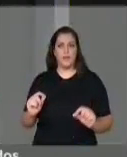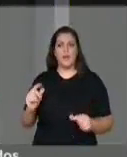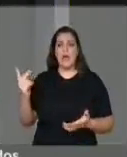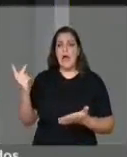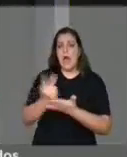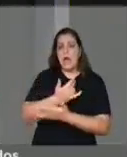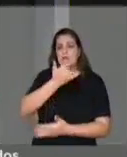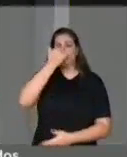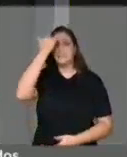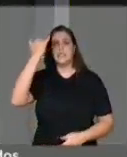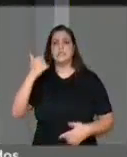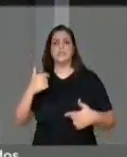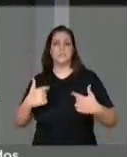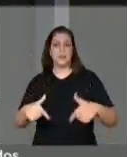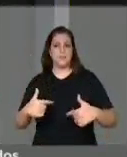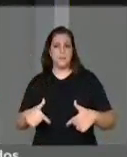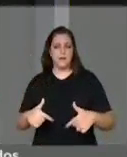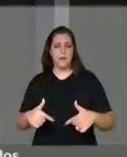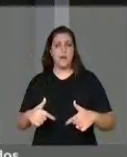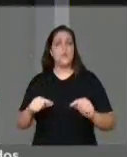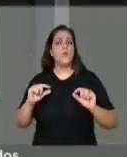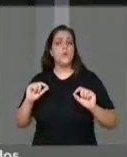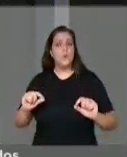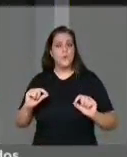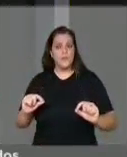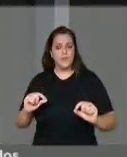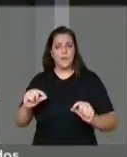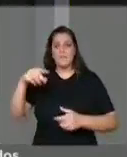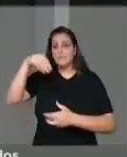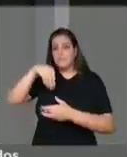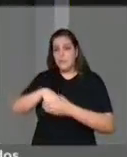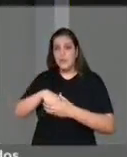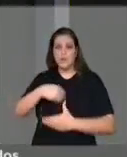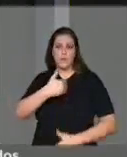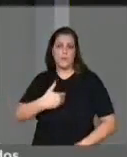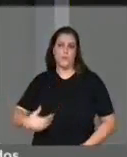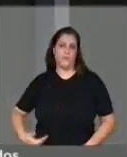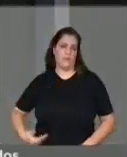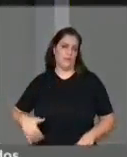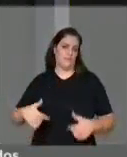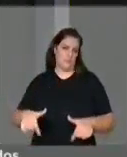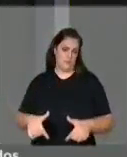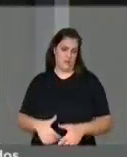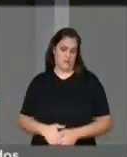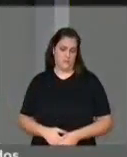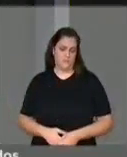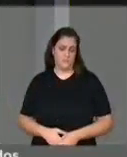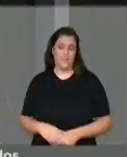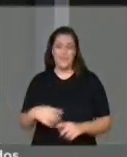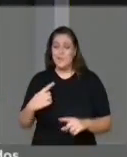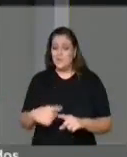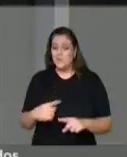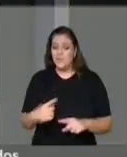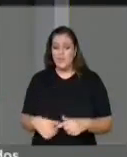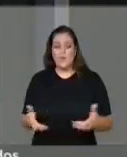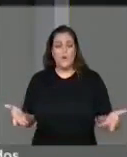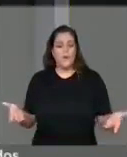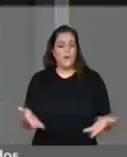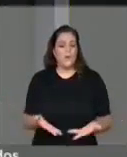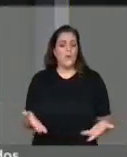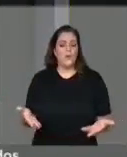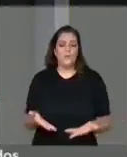de trabalho no que diz respeito, Paulo, ao serviço público. Porque hoje nós não temos